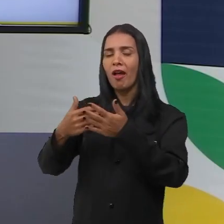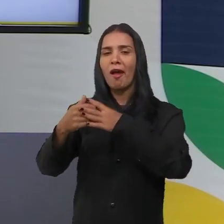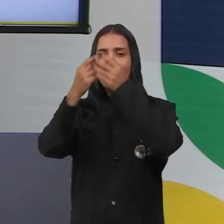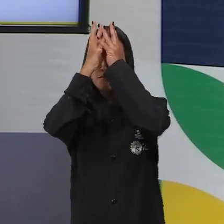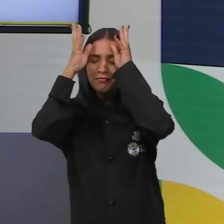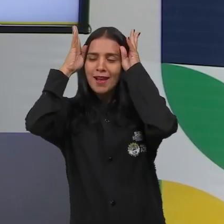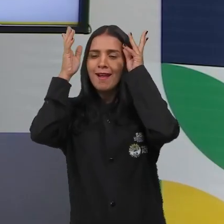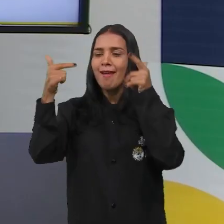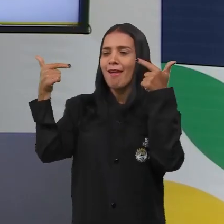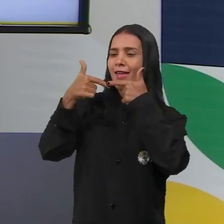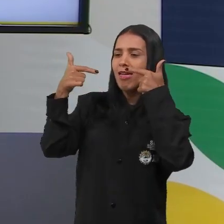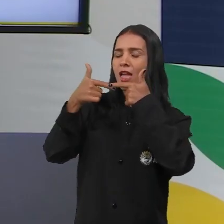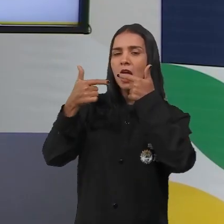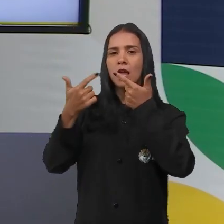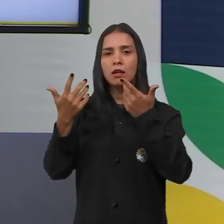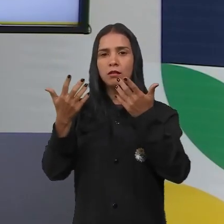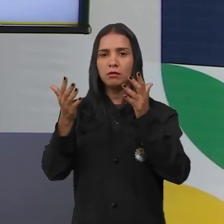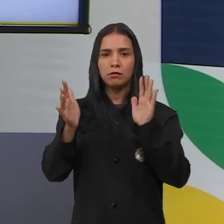graça ou